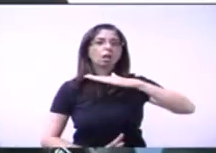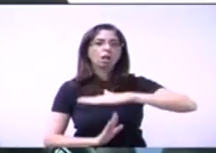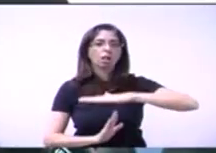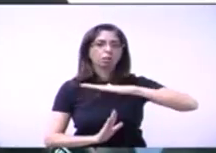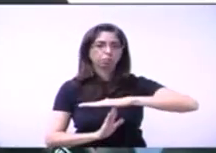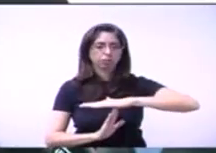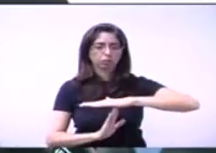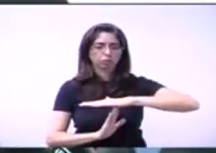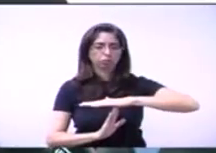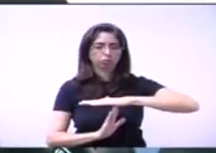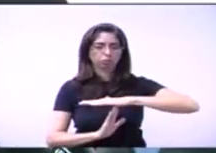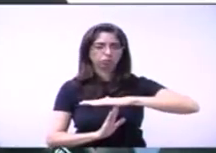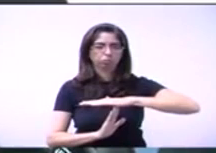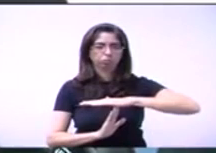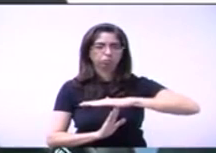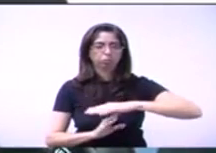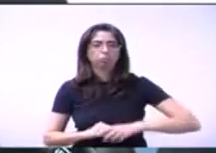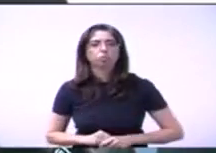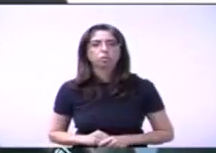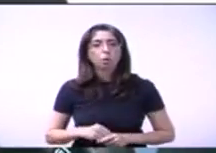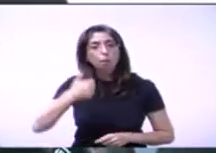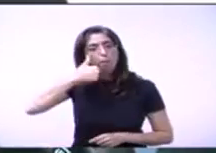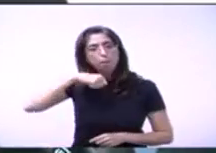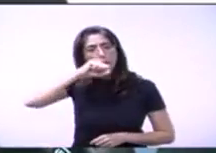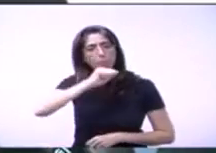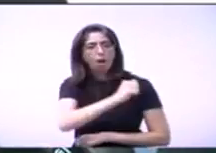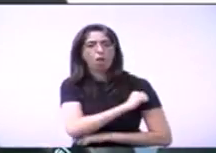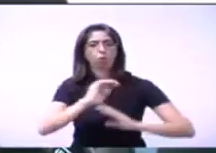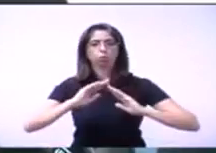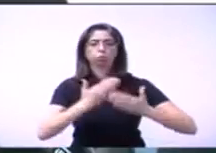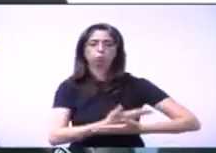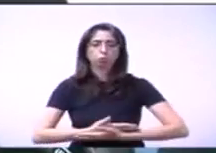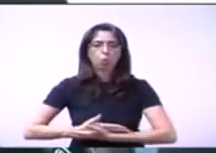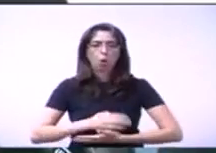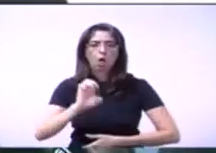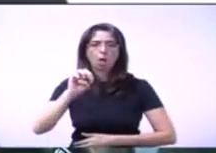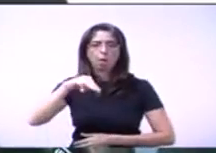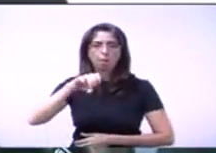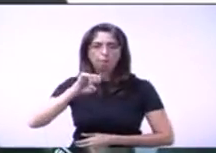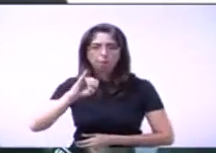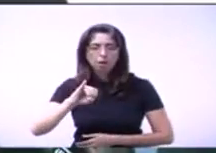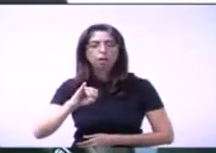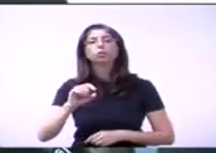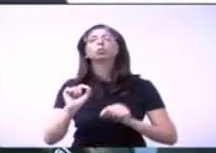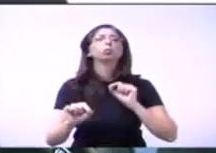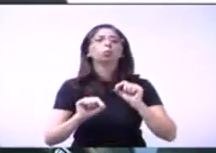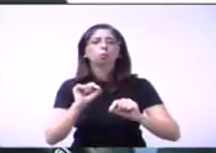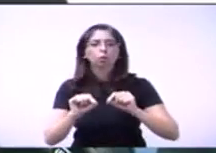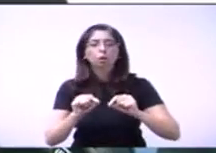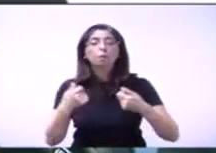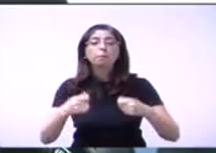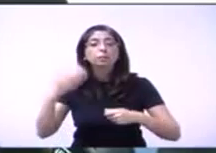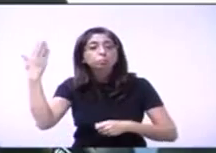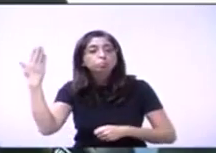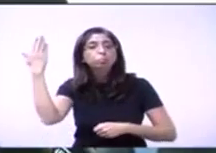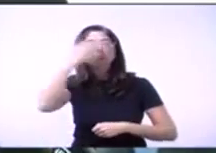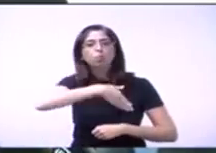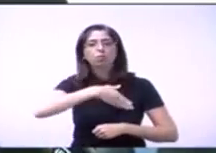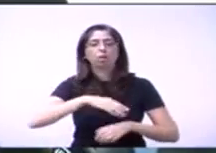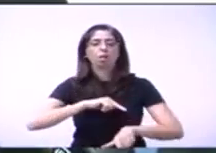tem dado às mães dos alunos de creche e e-mails do município para que comprove o vínculo de